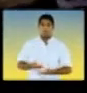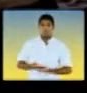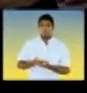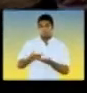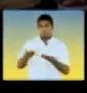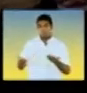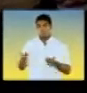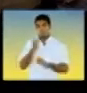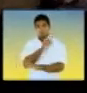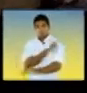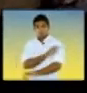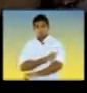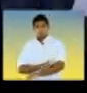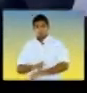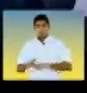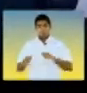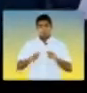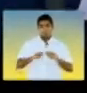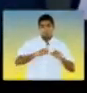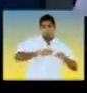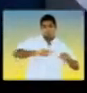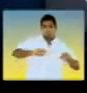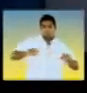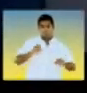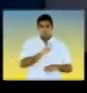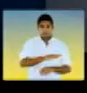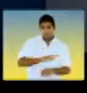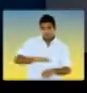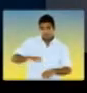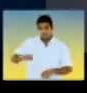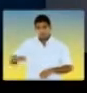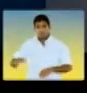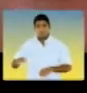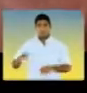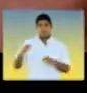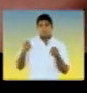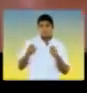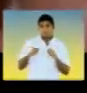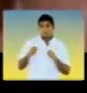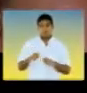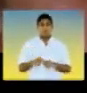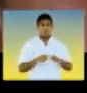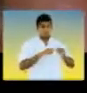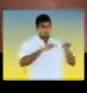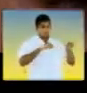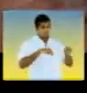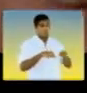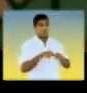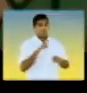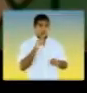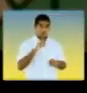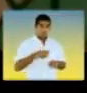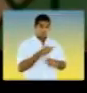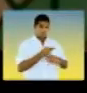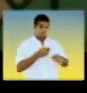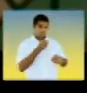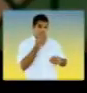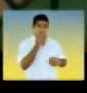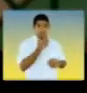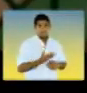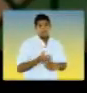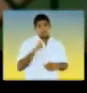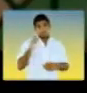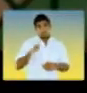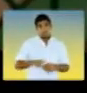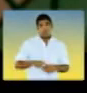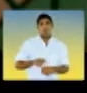oferecer educação e ocupação a dezenas de crianças com diferentes necessidades. Esse espaço aqui oferece tudo de bom, né? Graças